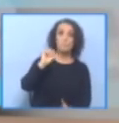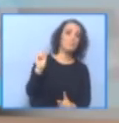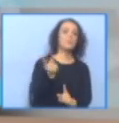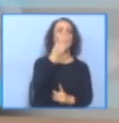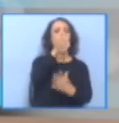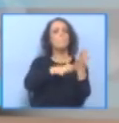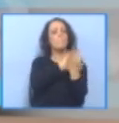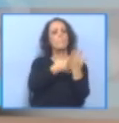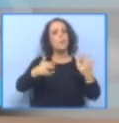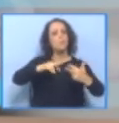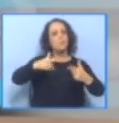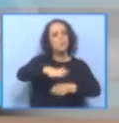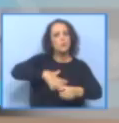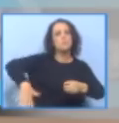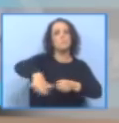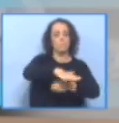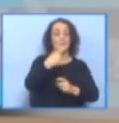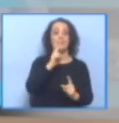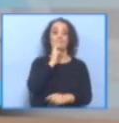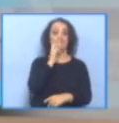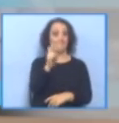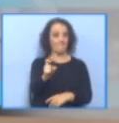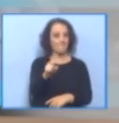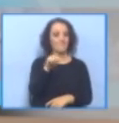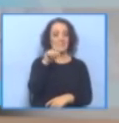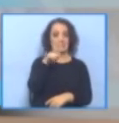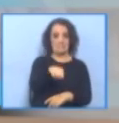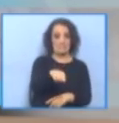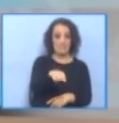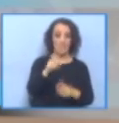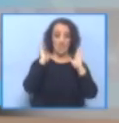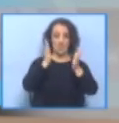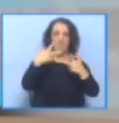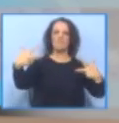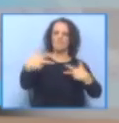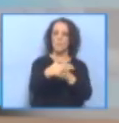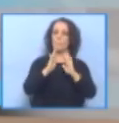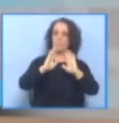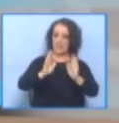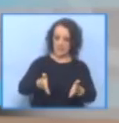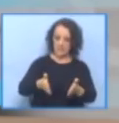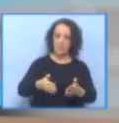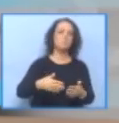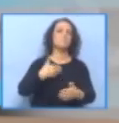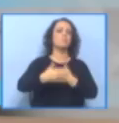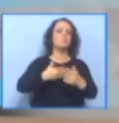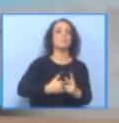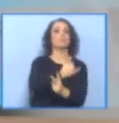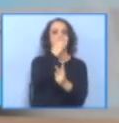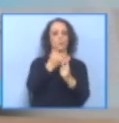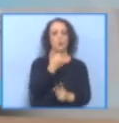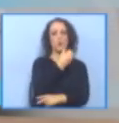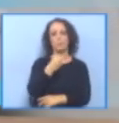plano municipal que avisa para a necessidade de encerrar aquela estrada. Depois, em